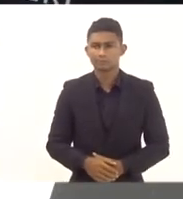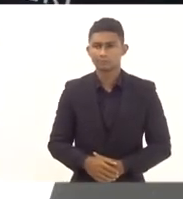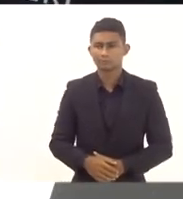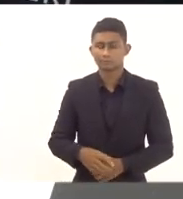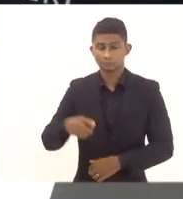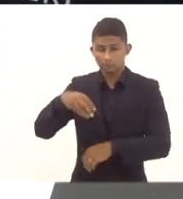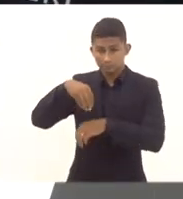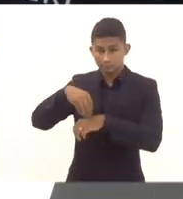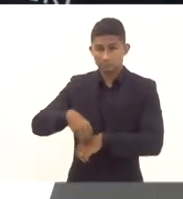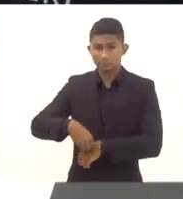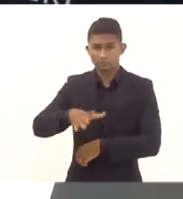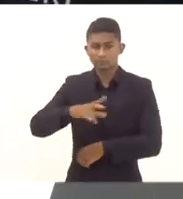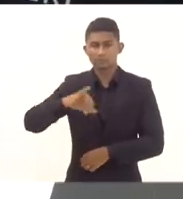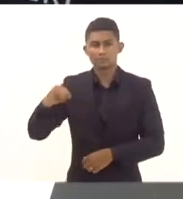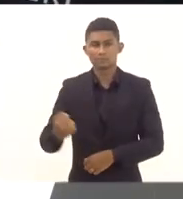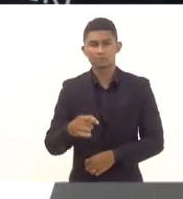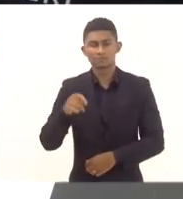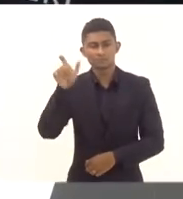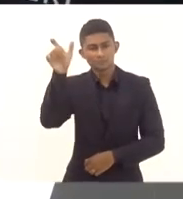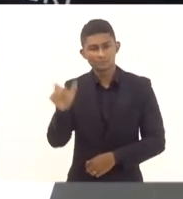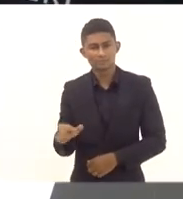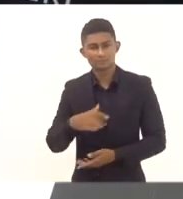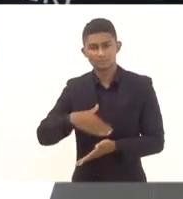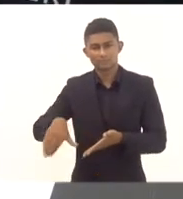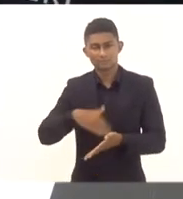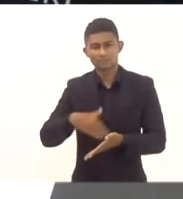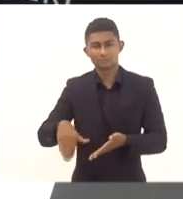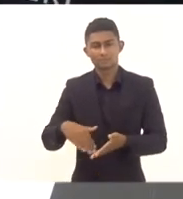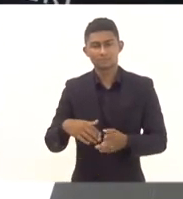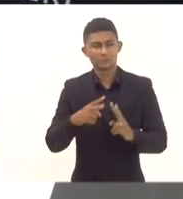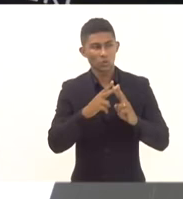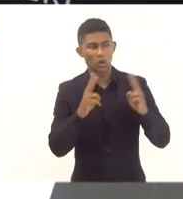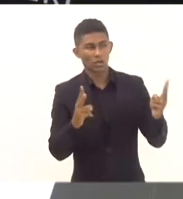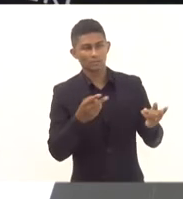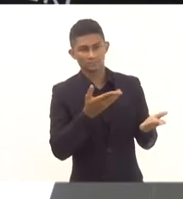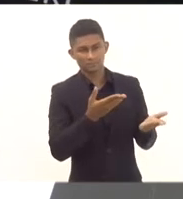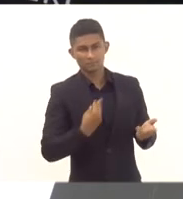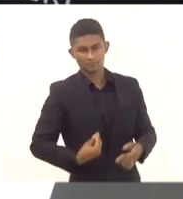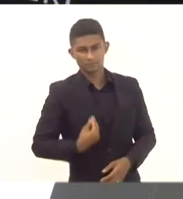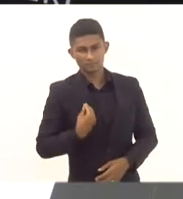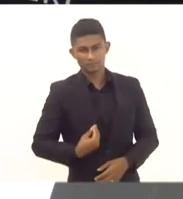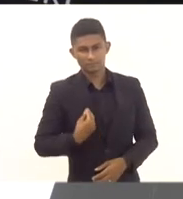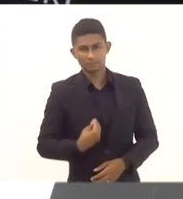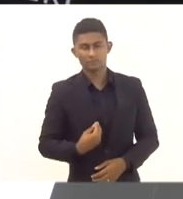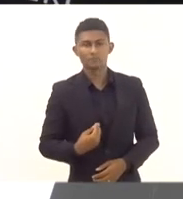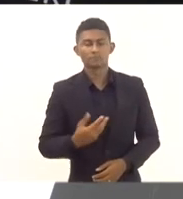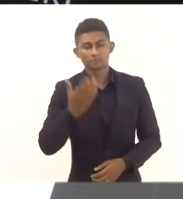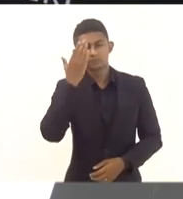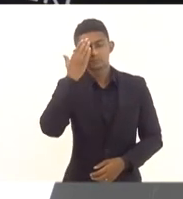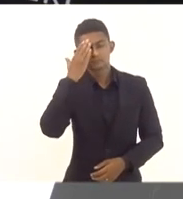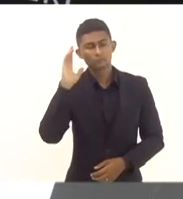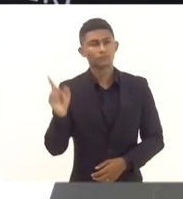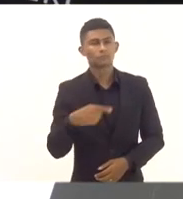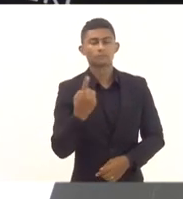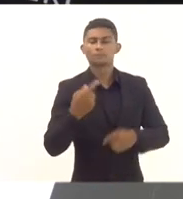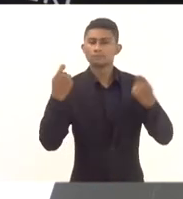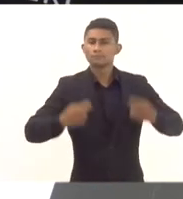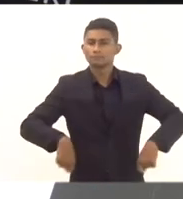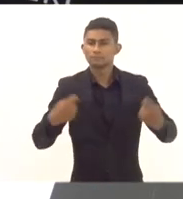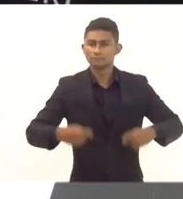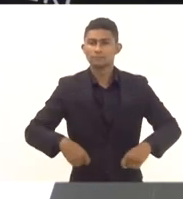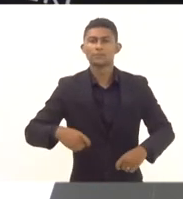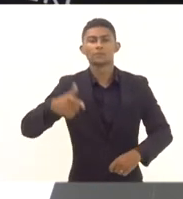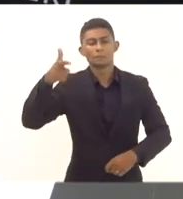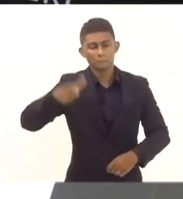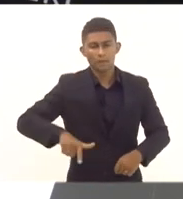fazer uma sugestão aproveitar que o secretário está aqui online é obviamente nós vamos precisar de mais uma audiência